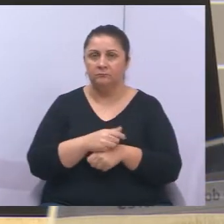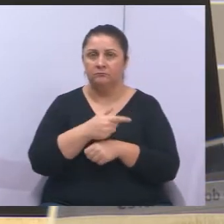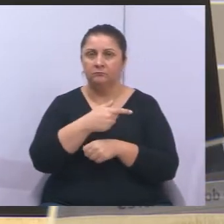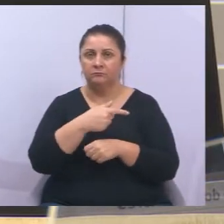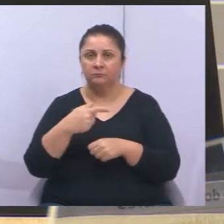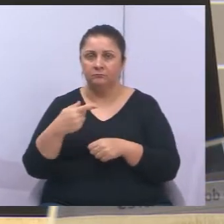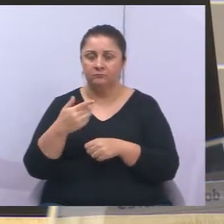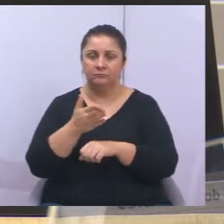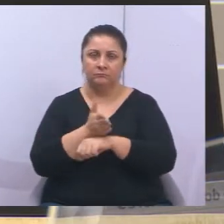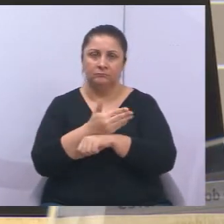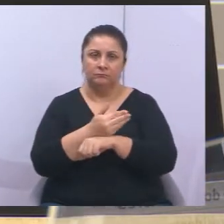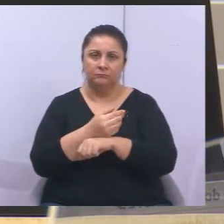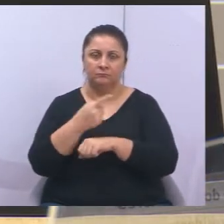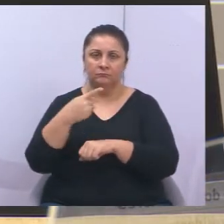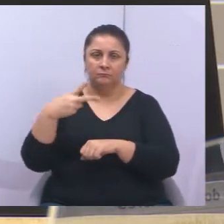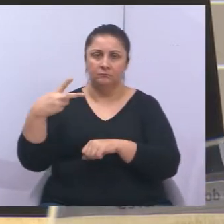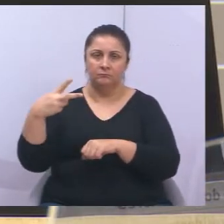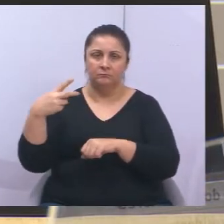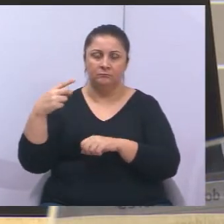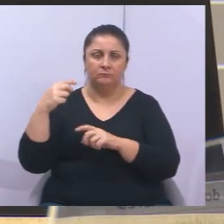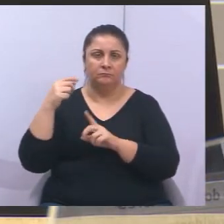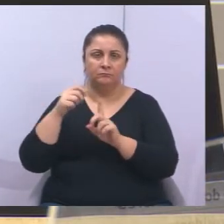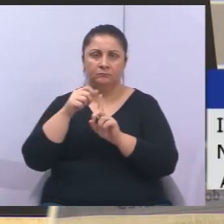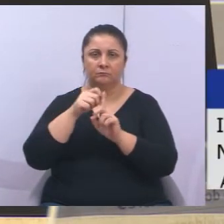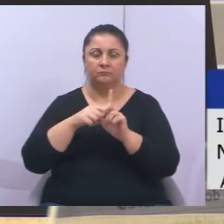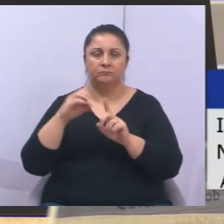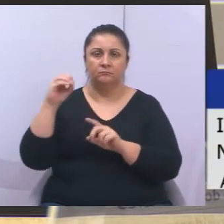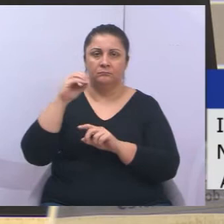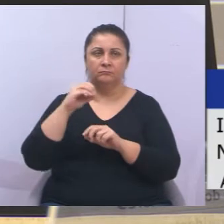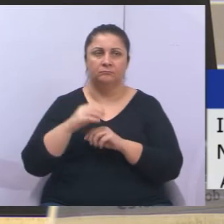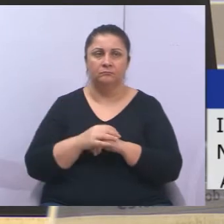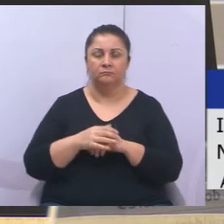o dia 12 de outubro e dá outras providências.